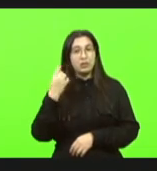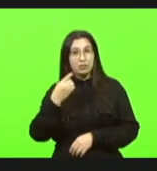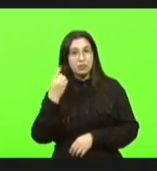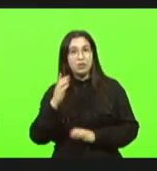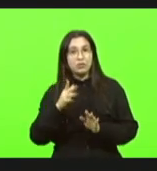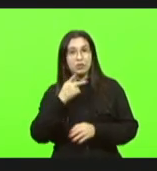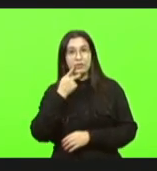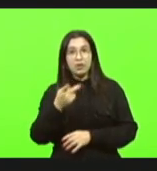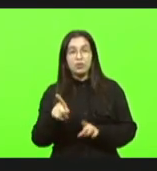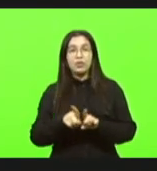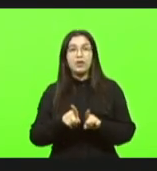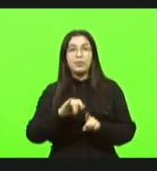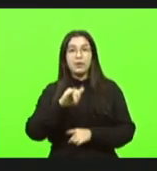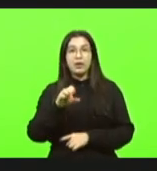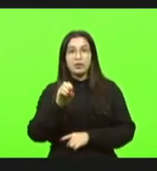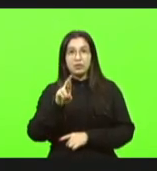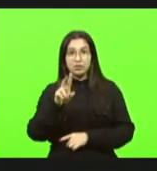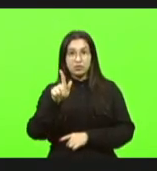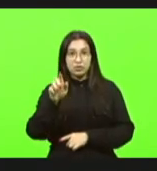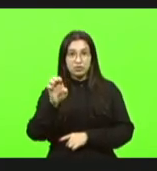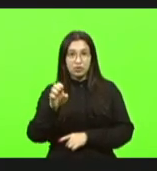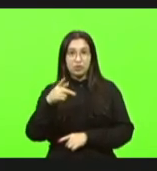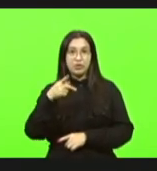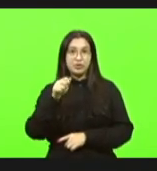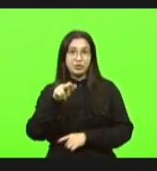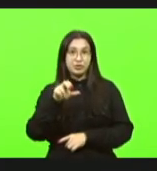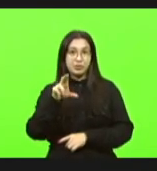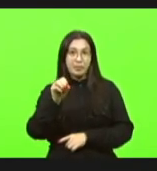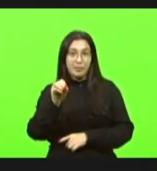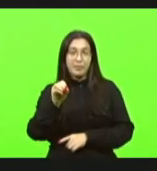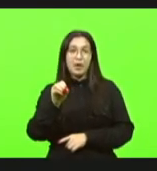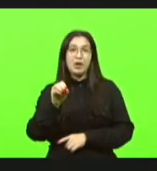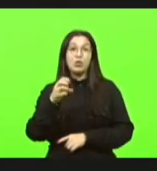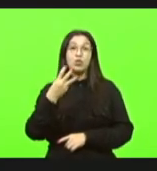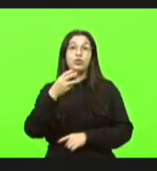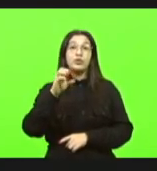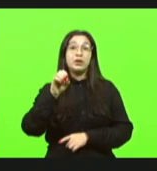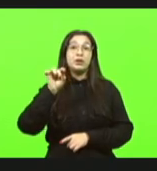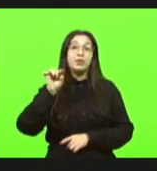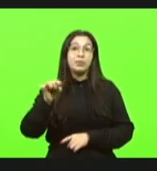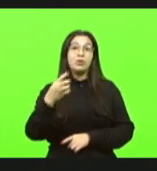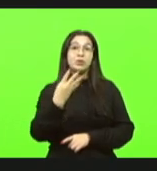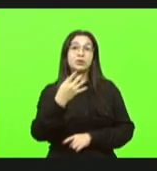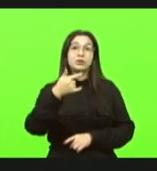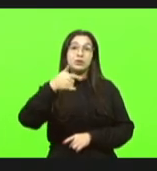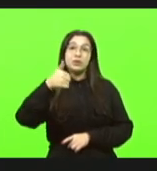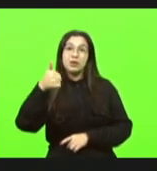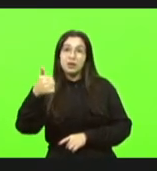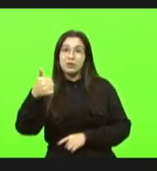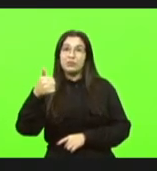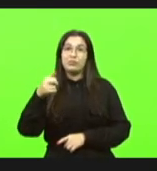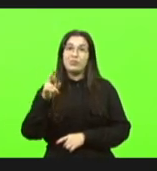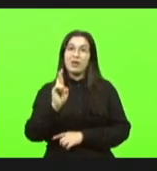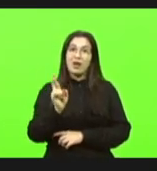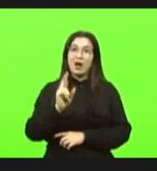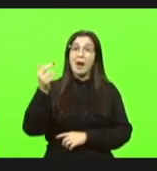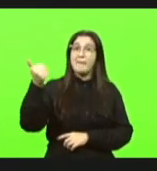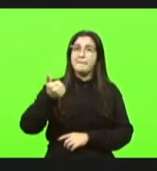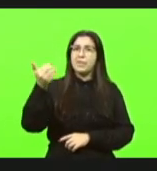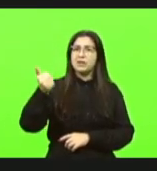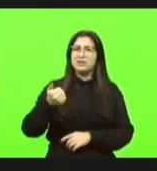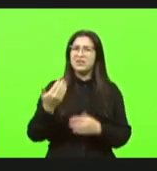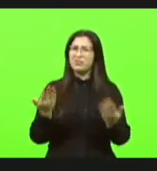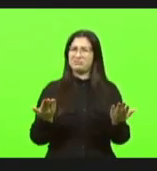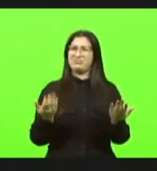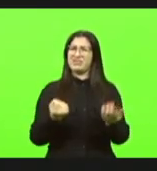Jorge bom House Leonel Pavan Paulo Afonso 30 1470 a depressão de aposentados que que é